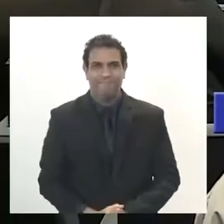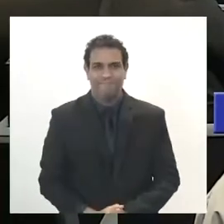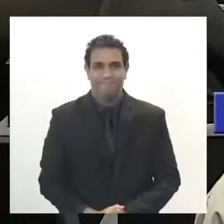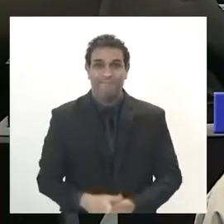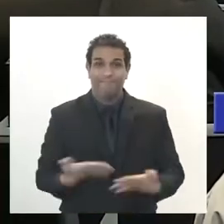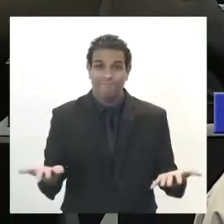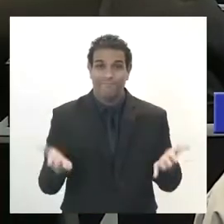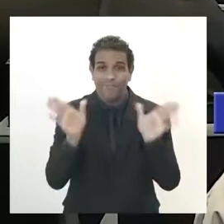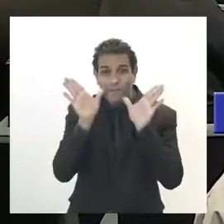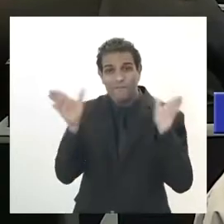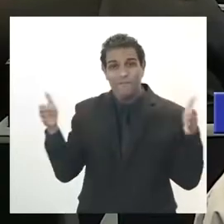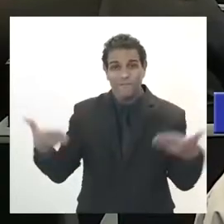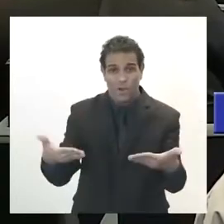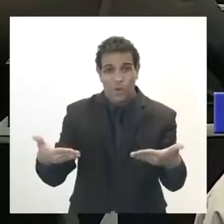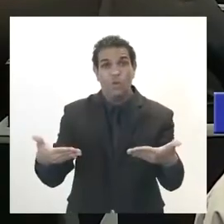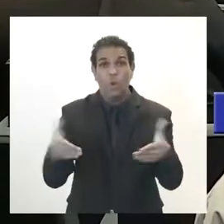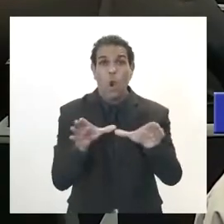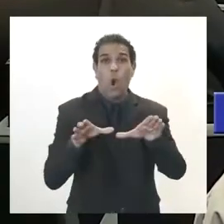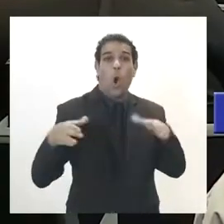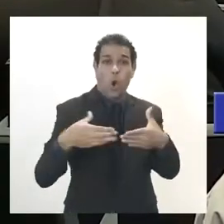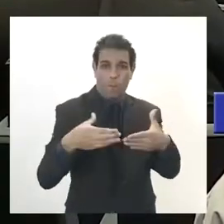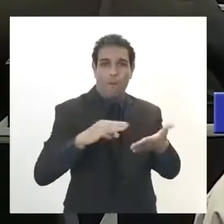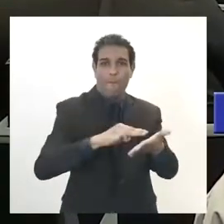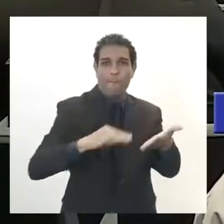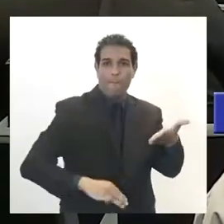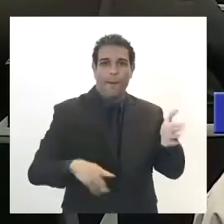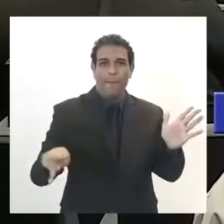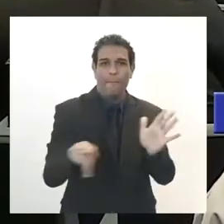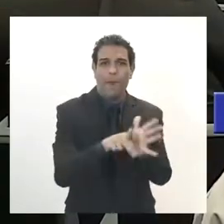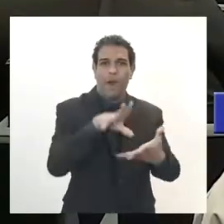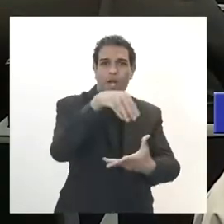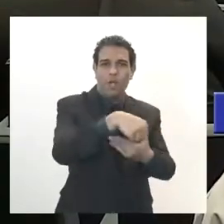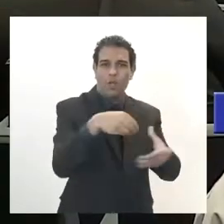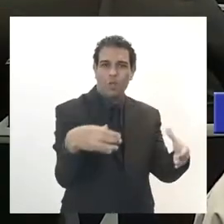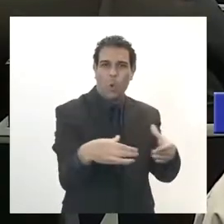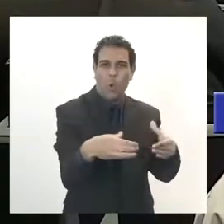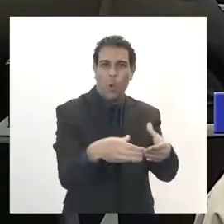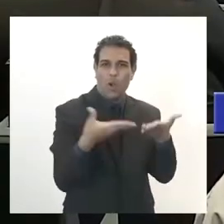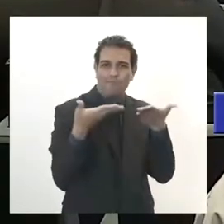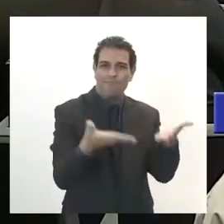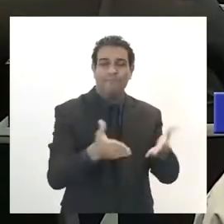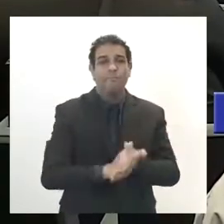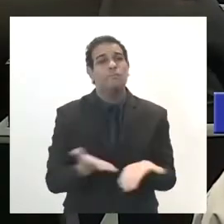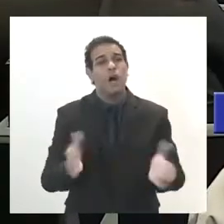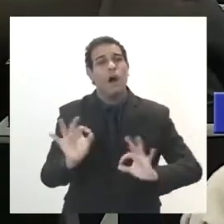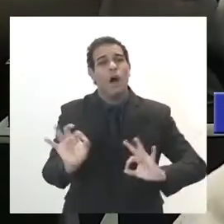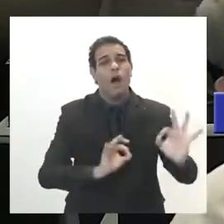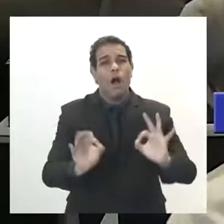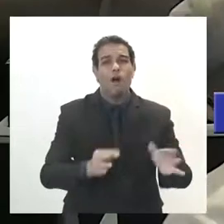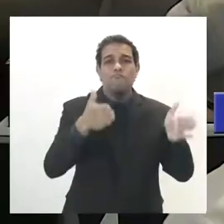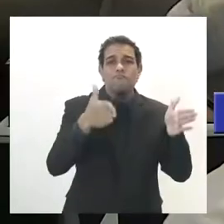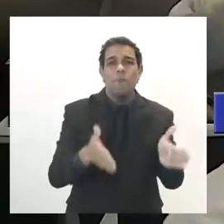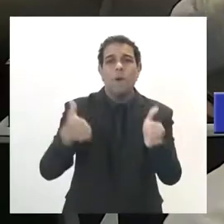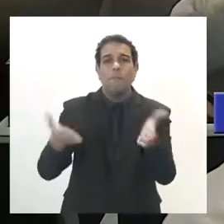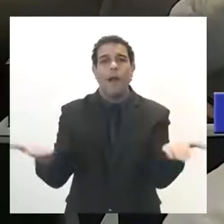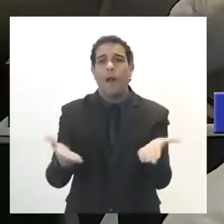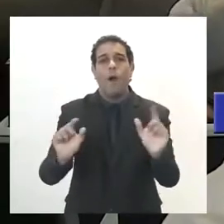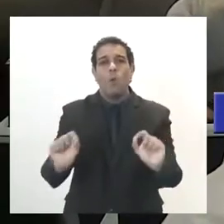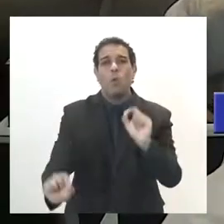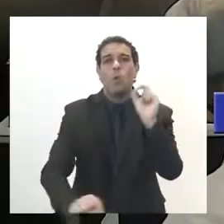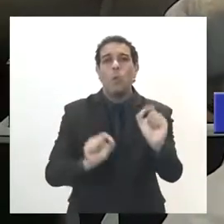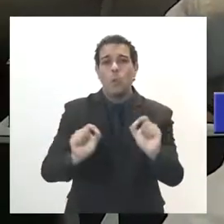é especialmente os membros da comissão e nós vamos organizar a nossa audiência